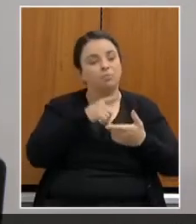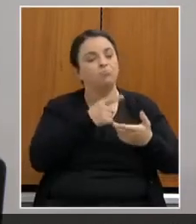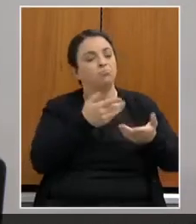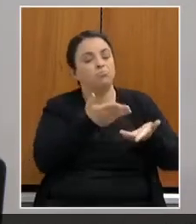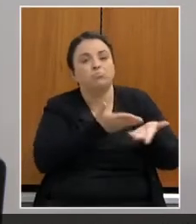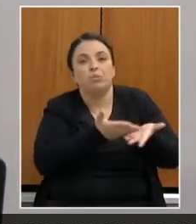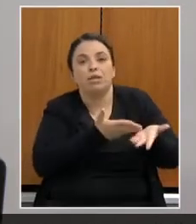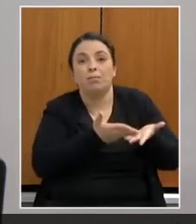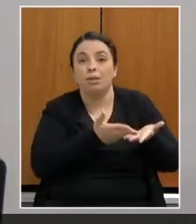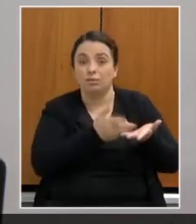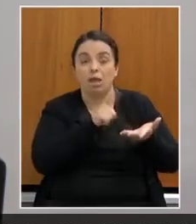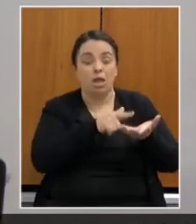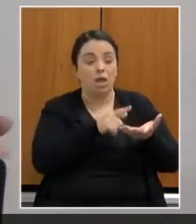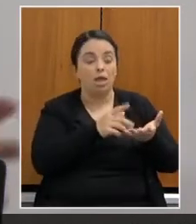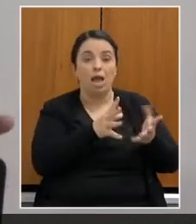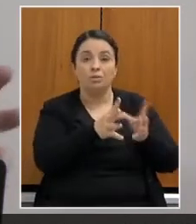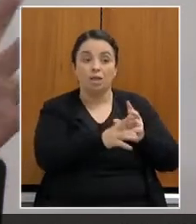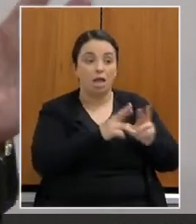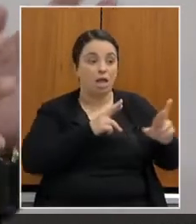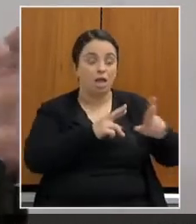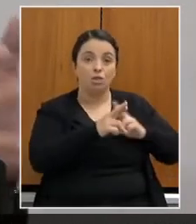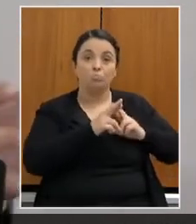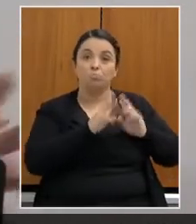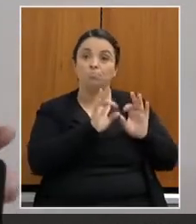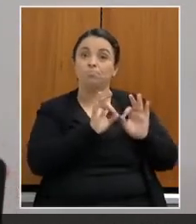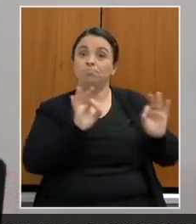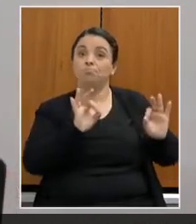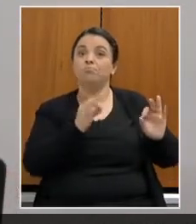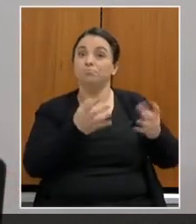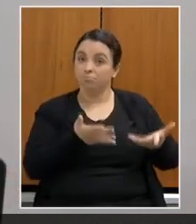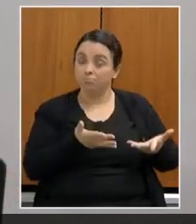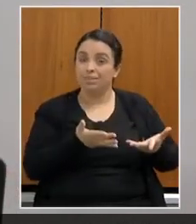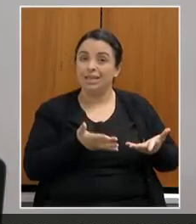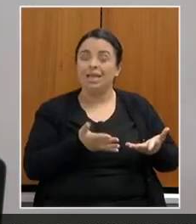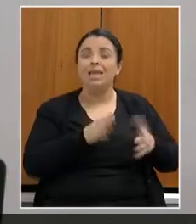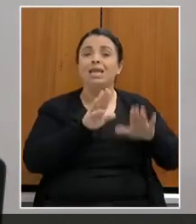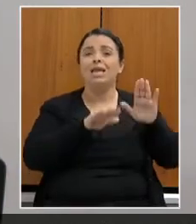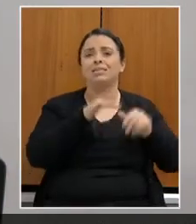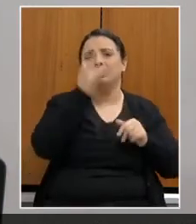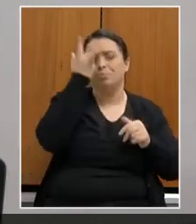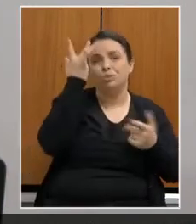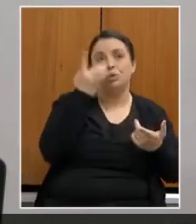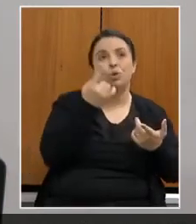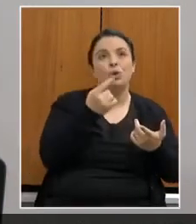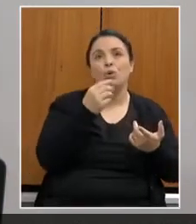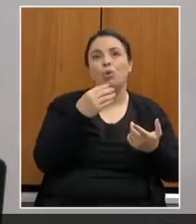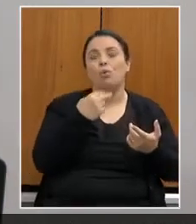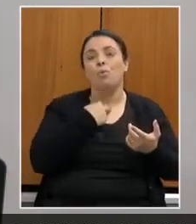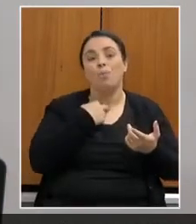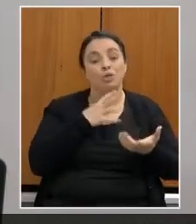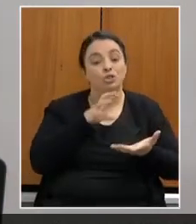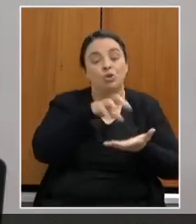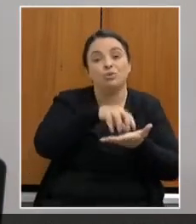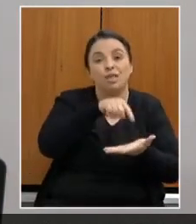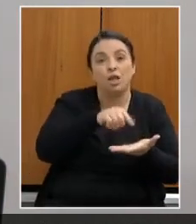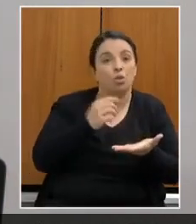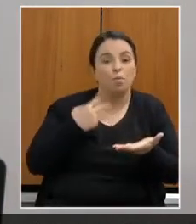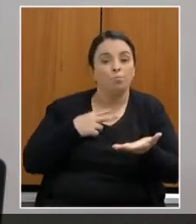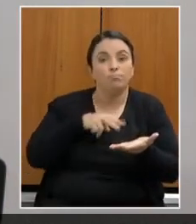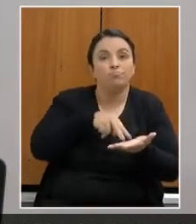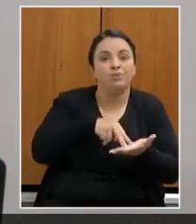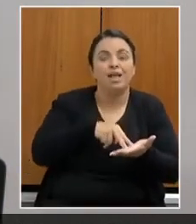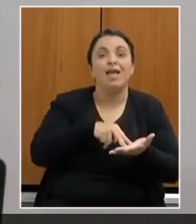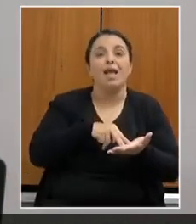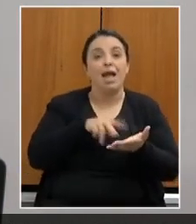são excepcionais. E aqueles pacientes que não podem acompanhar, que não podem ir, se deslocar, eles têm um